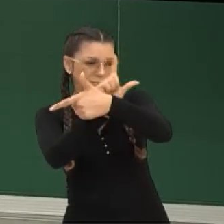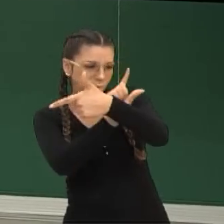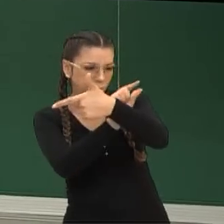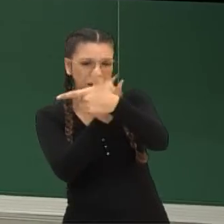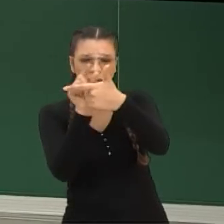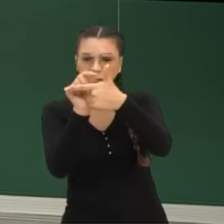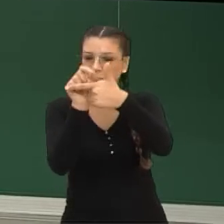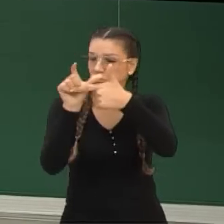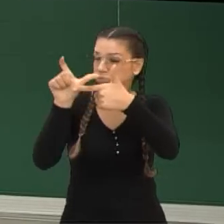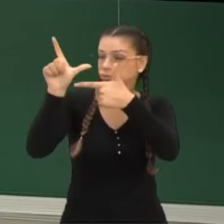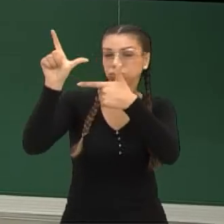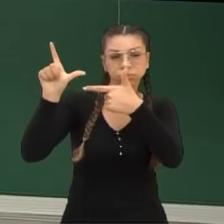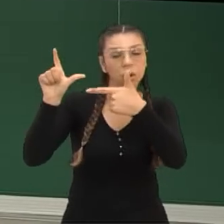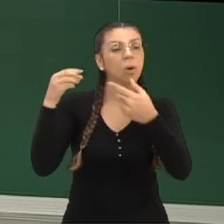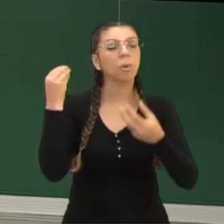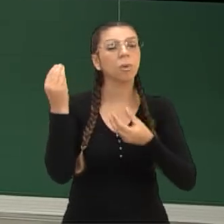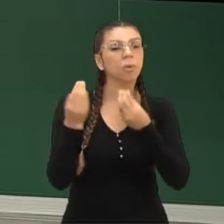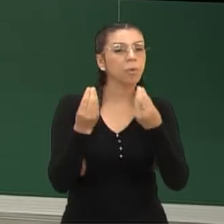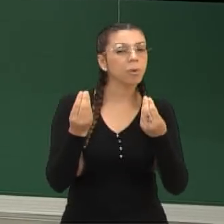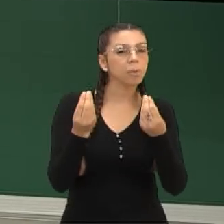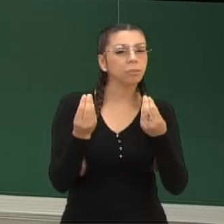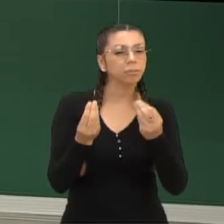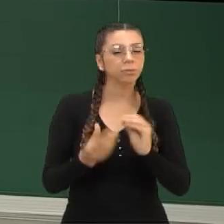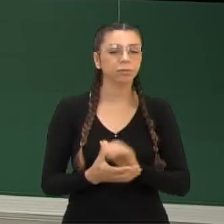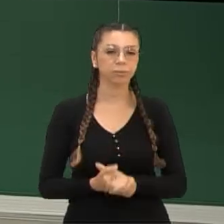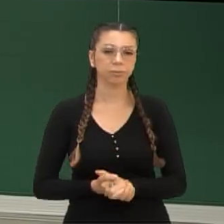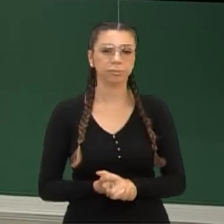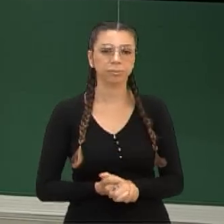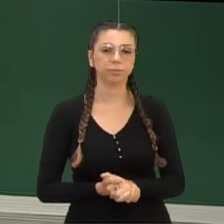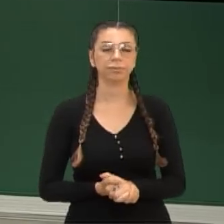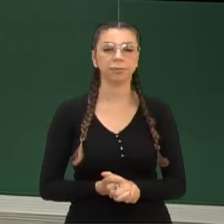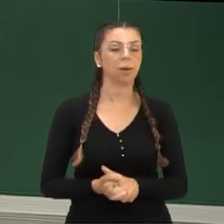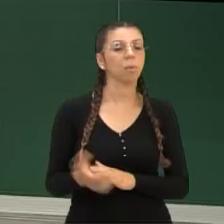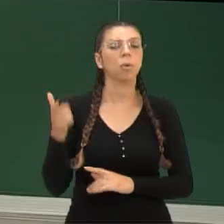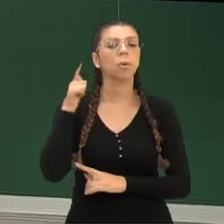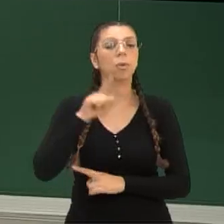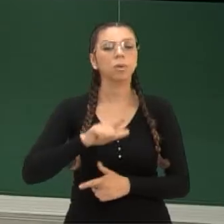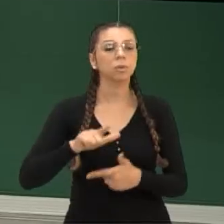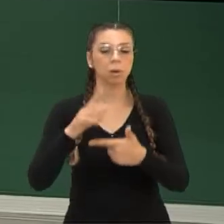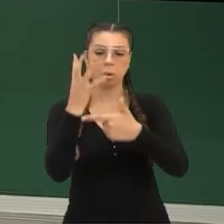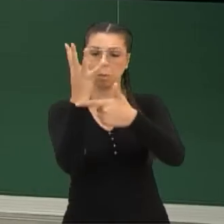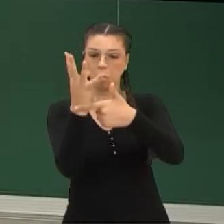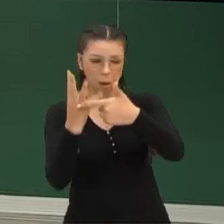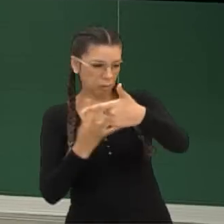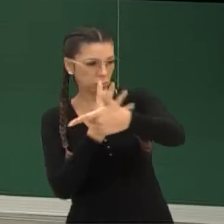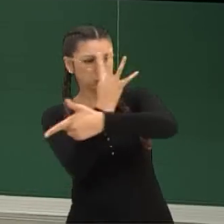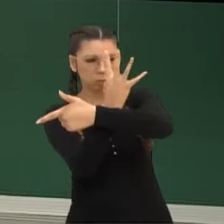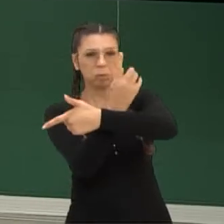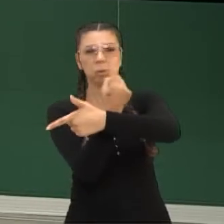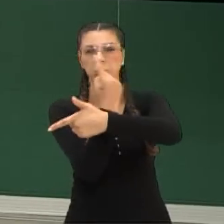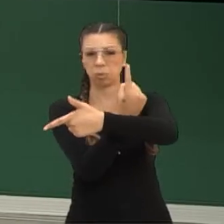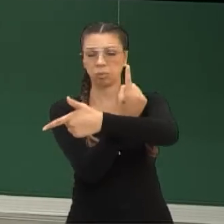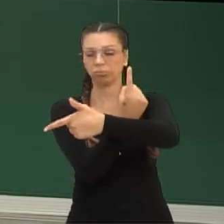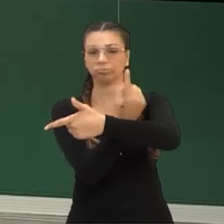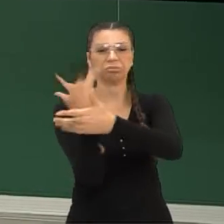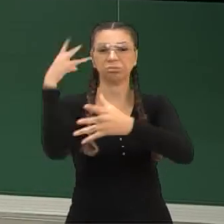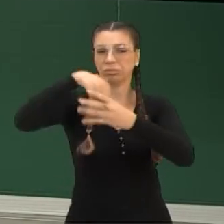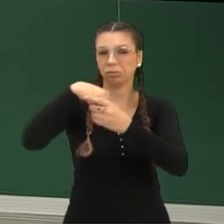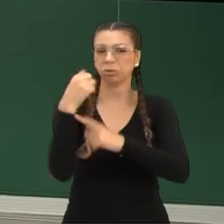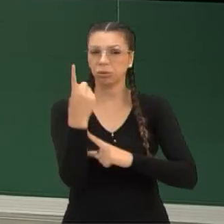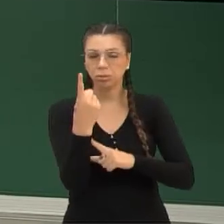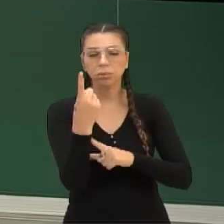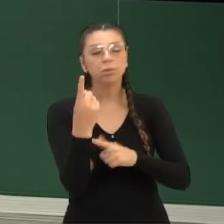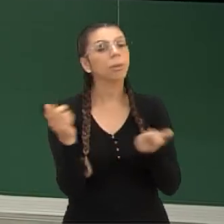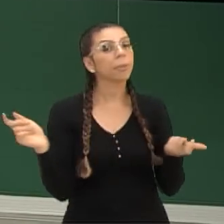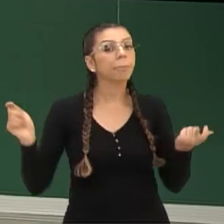inteira ali naquele 1, não é verdade? Eu não consigo colocar 4 dentro do 1, certo?